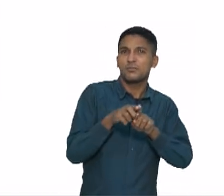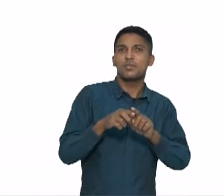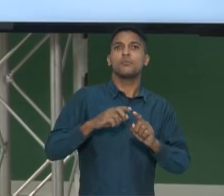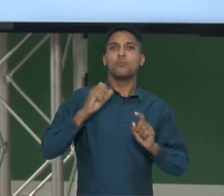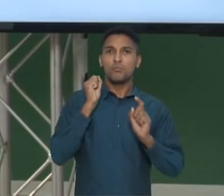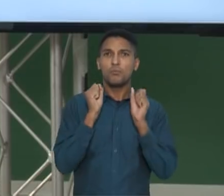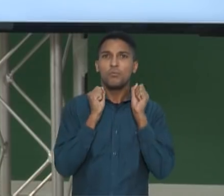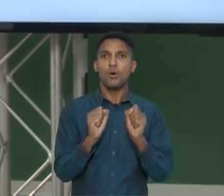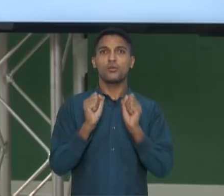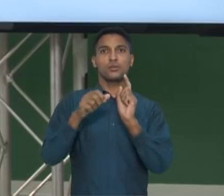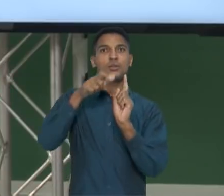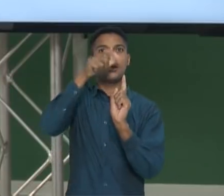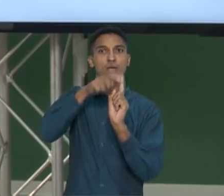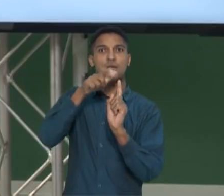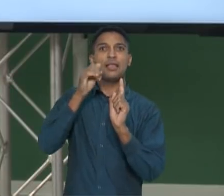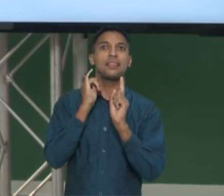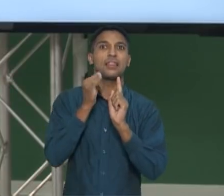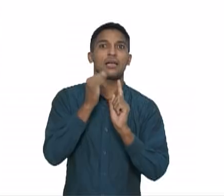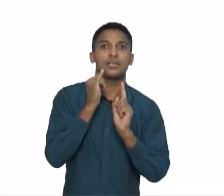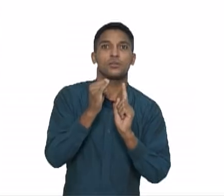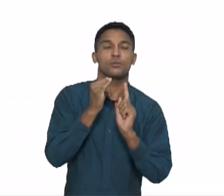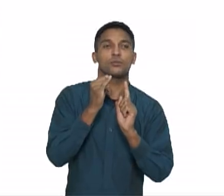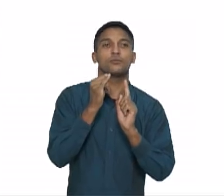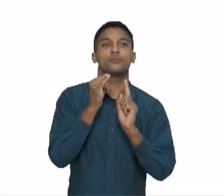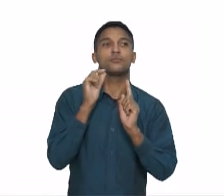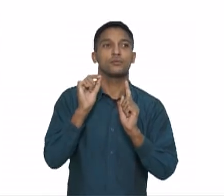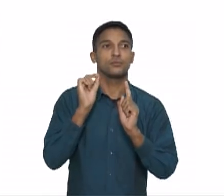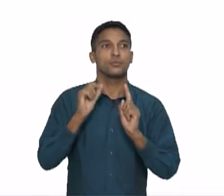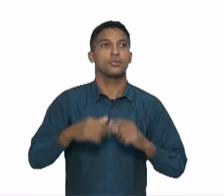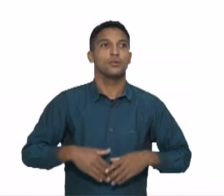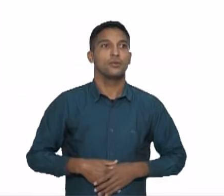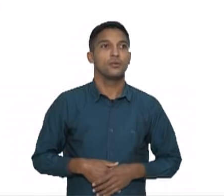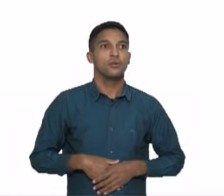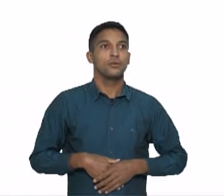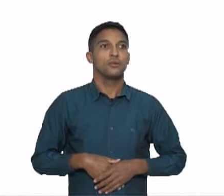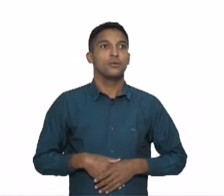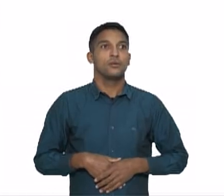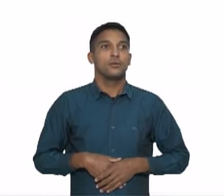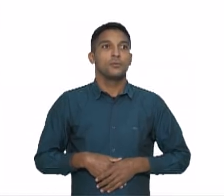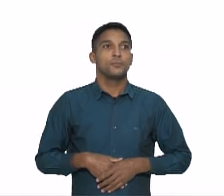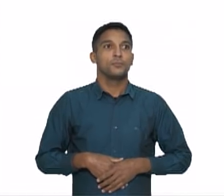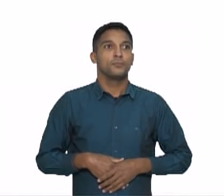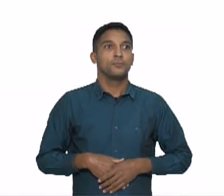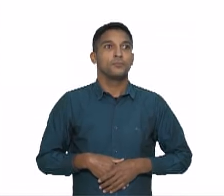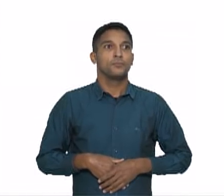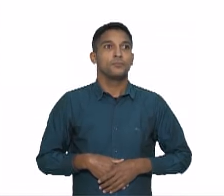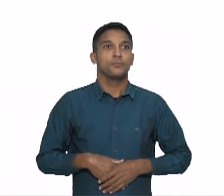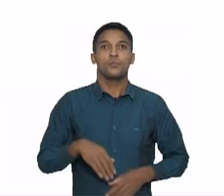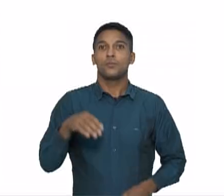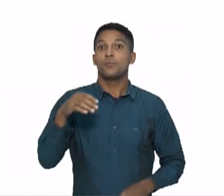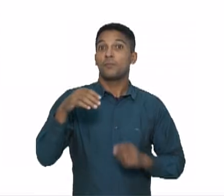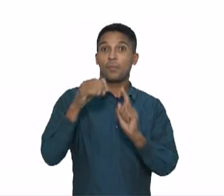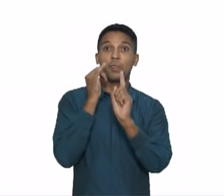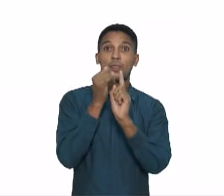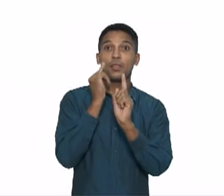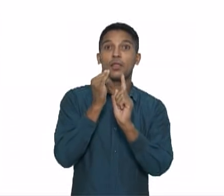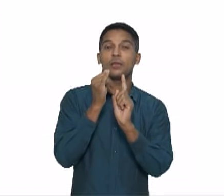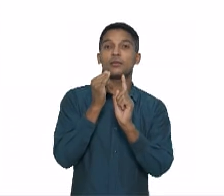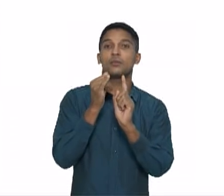se posiciona no texto? Ele não participa do que está acontecendo na trama, apenas relata os